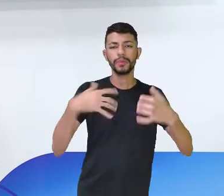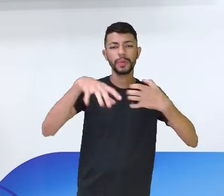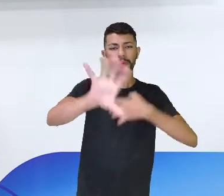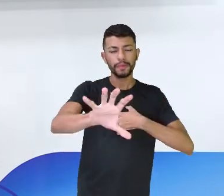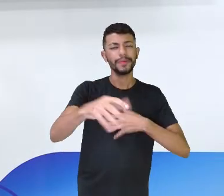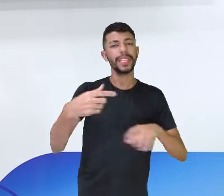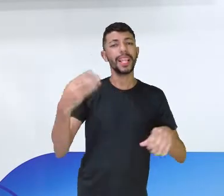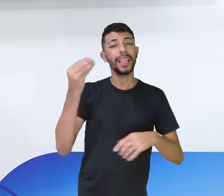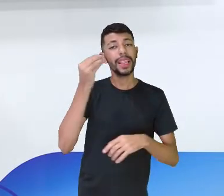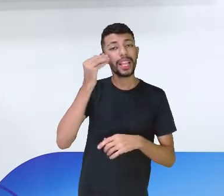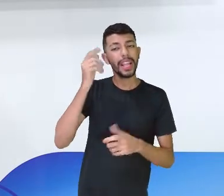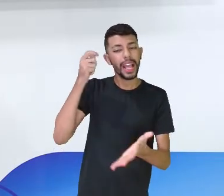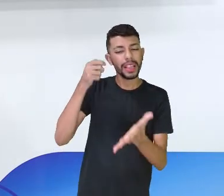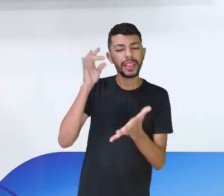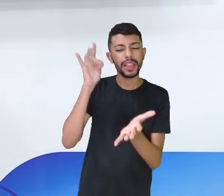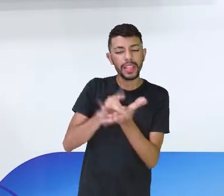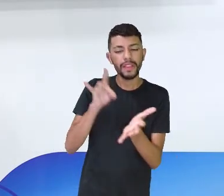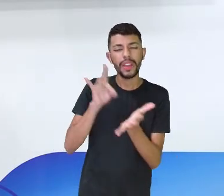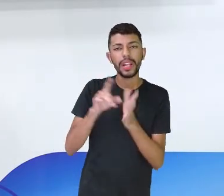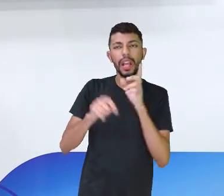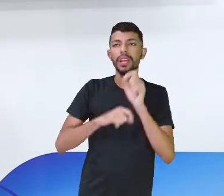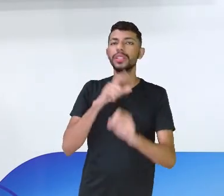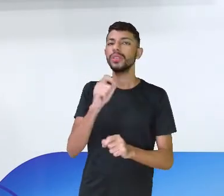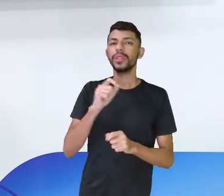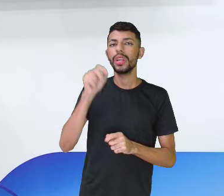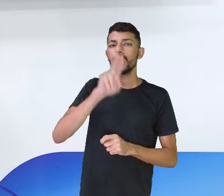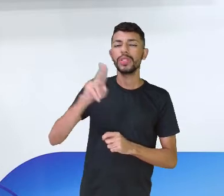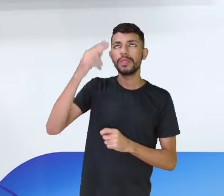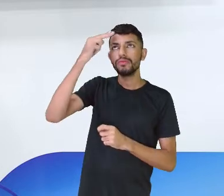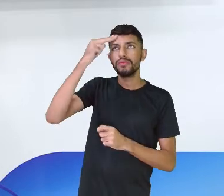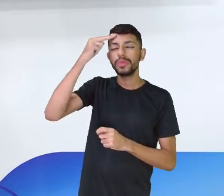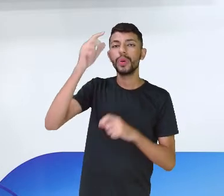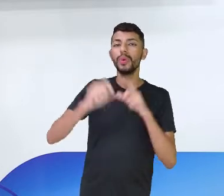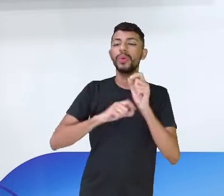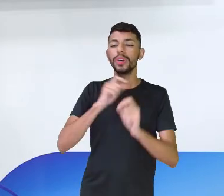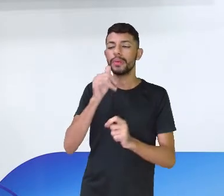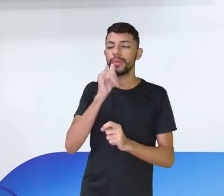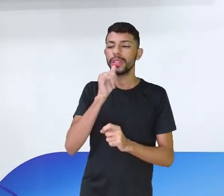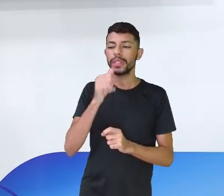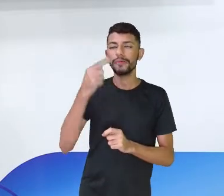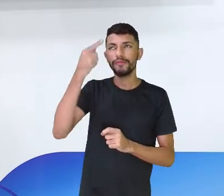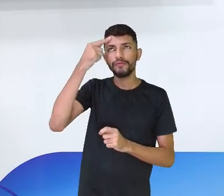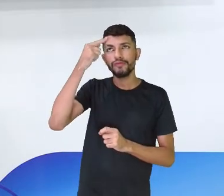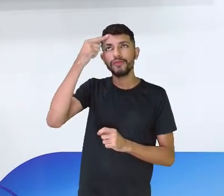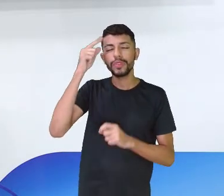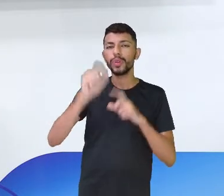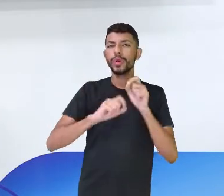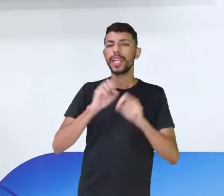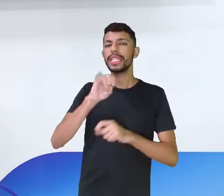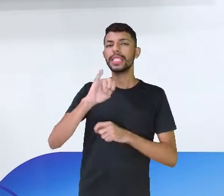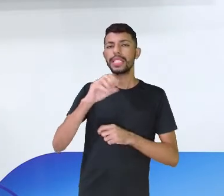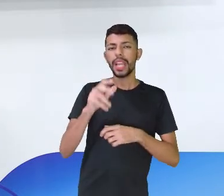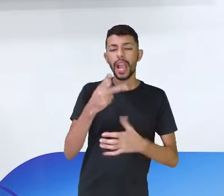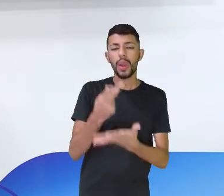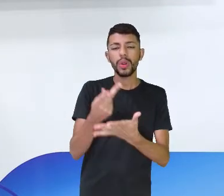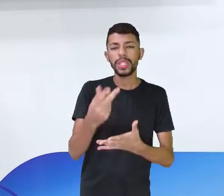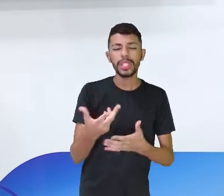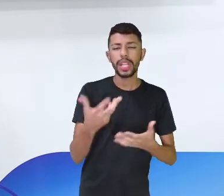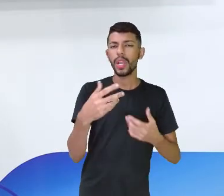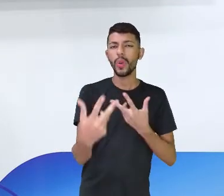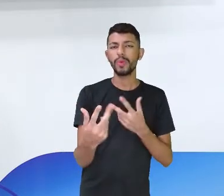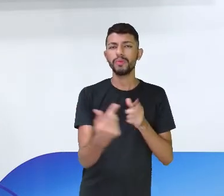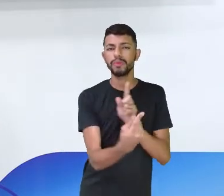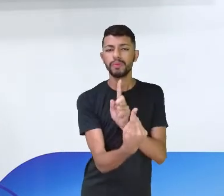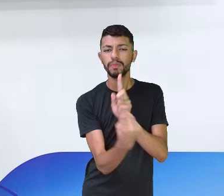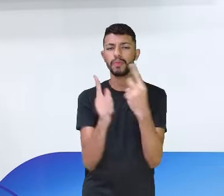tentar de verdade, através das nossas imagens mentais, fazer uma simulação. E se fosse eu, o que é que eu estaria sentindo? Que tipo